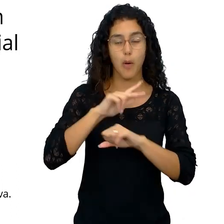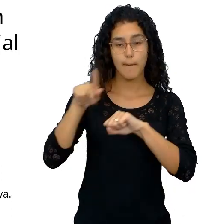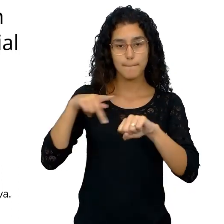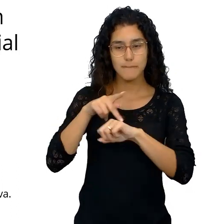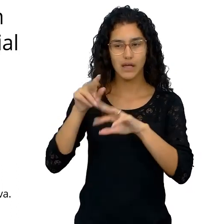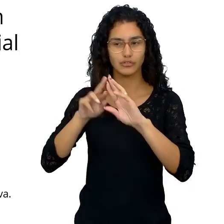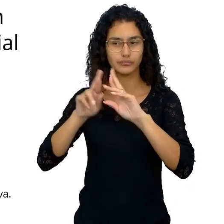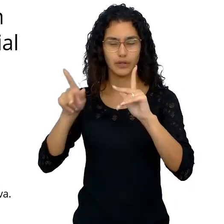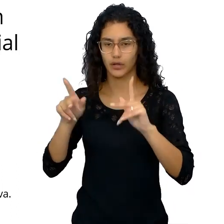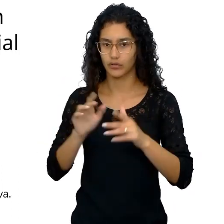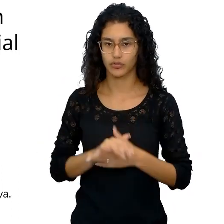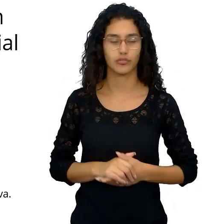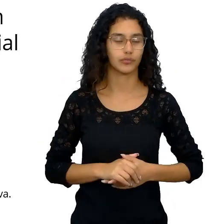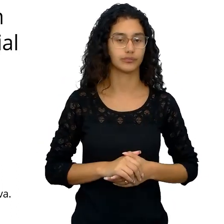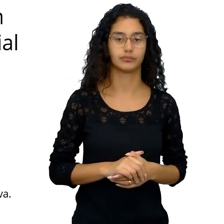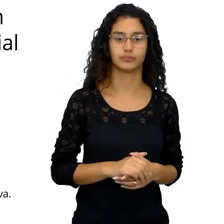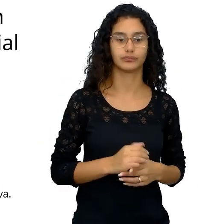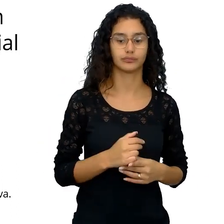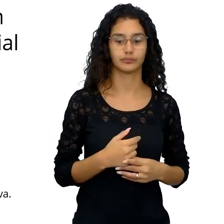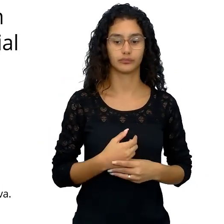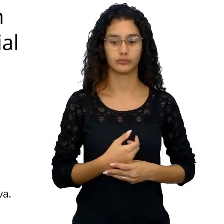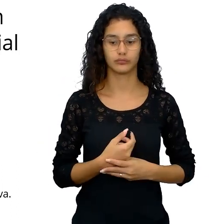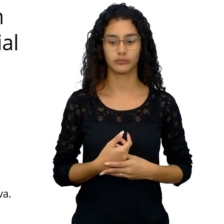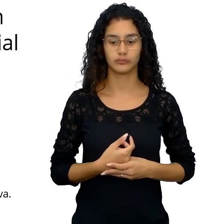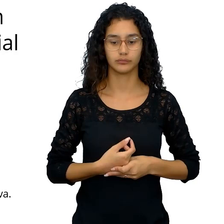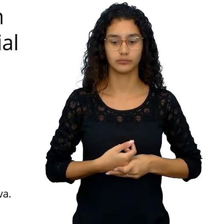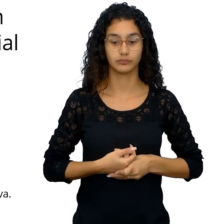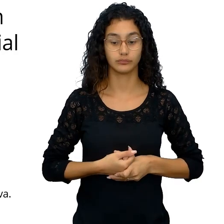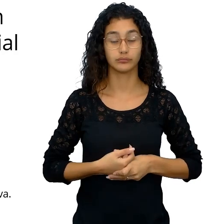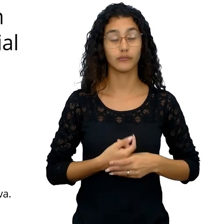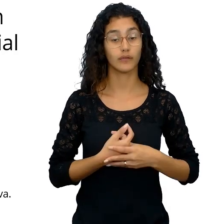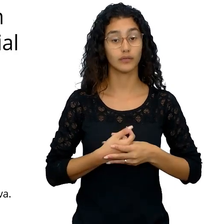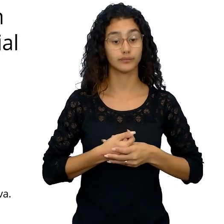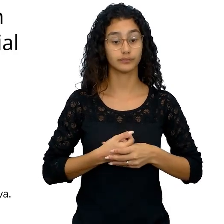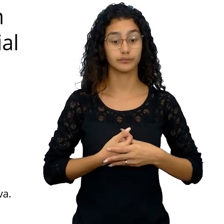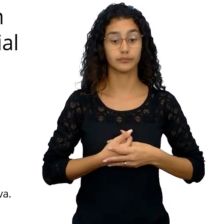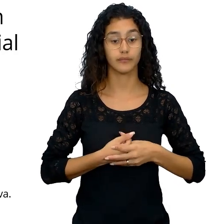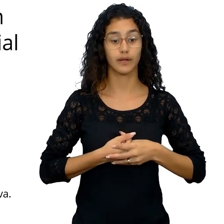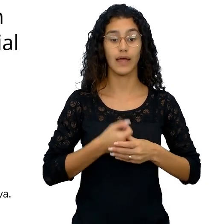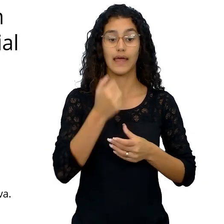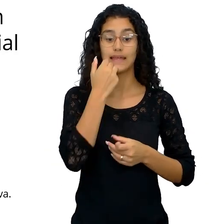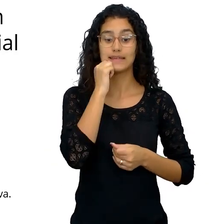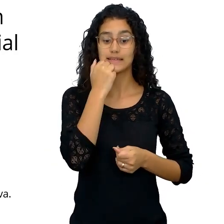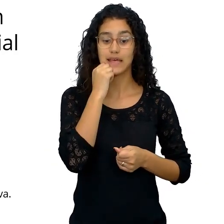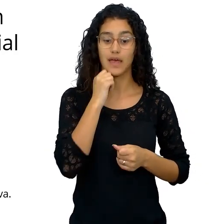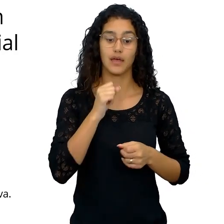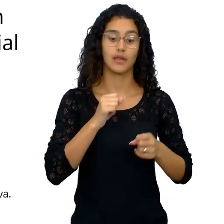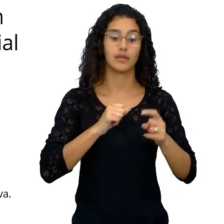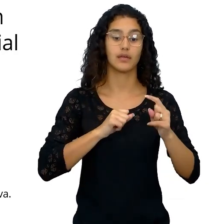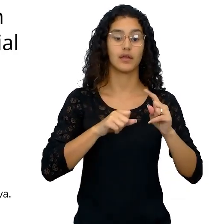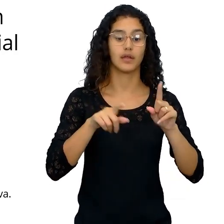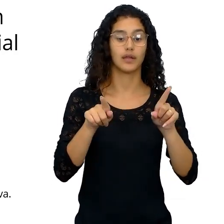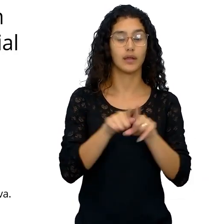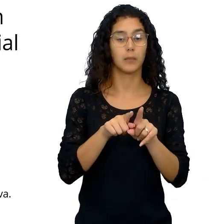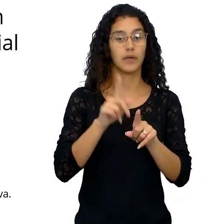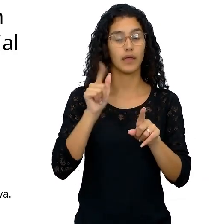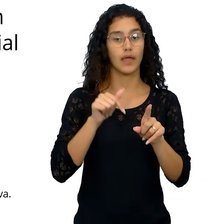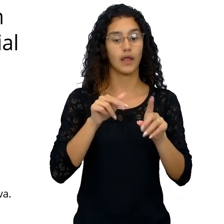outro lado do planeta, tá bem? E a ciência, como eu comentei também, ela é afetada pelo contexto